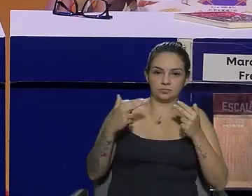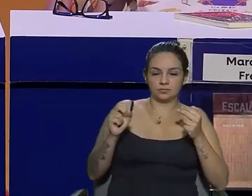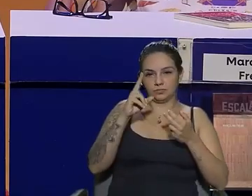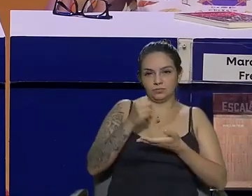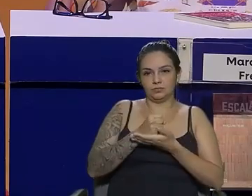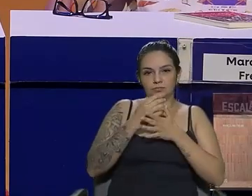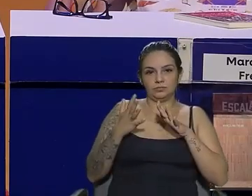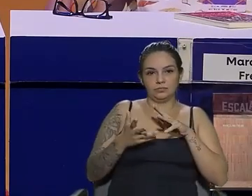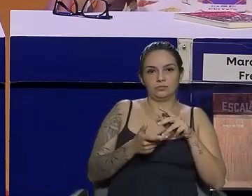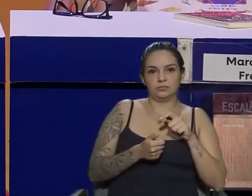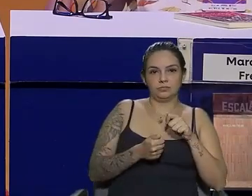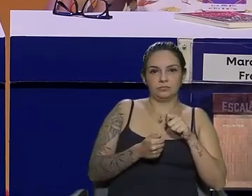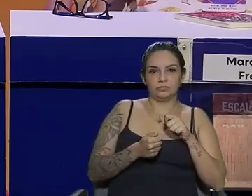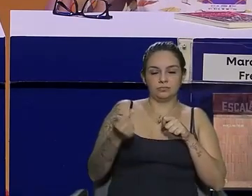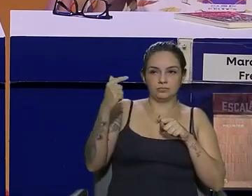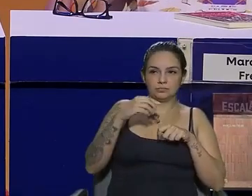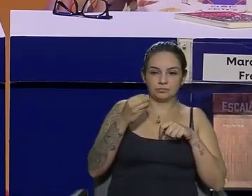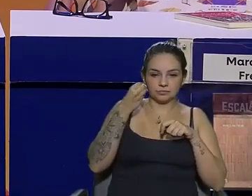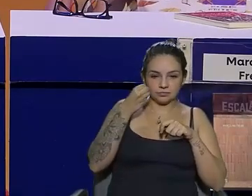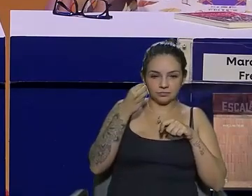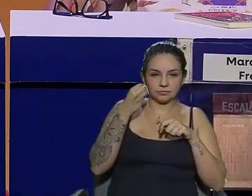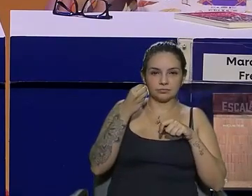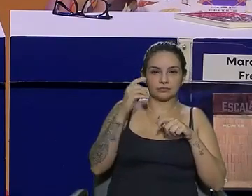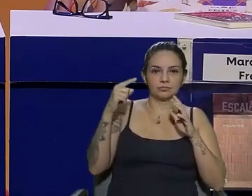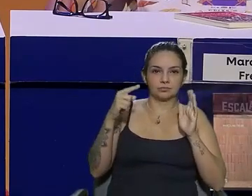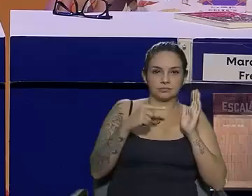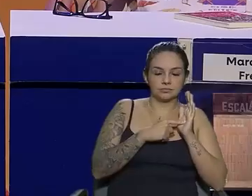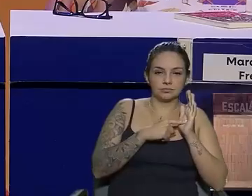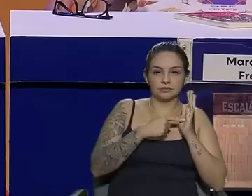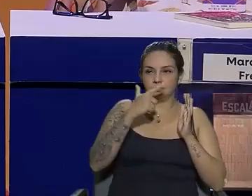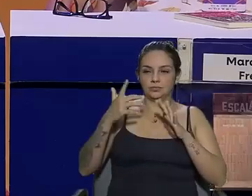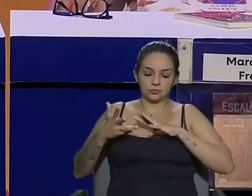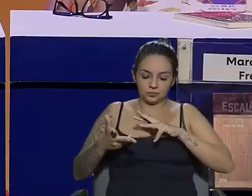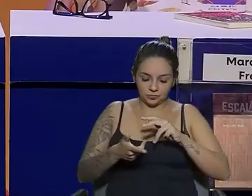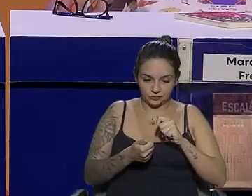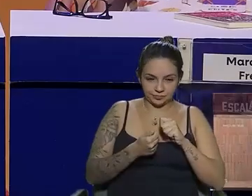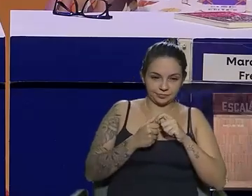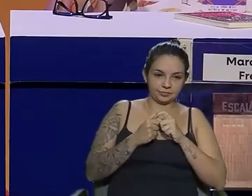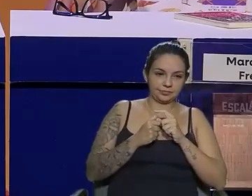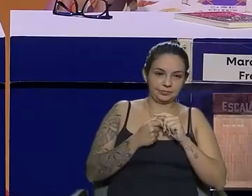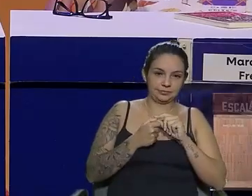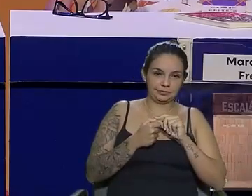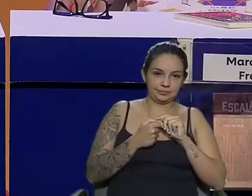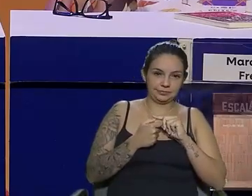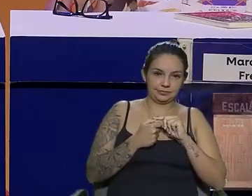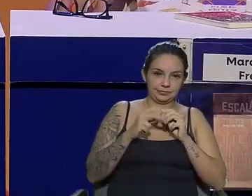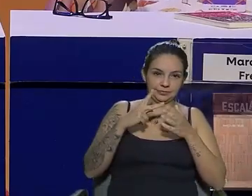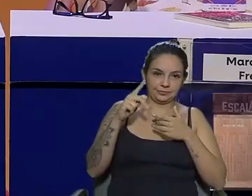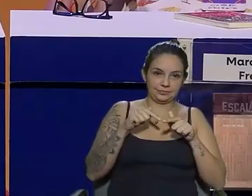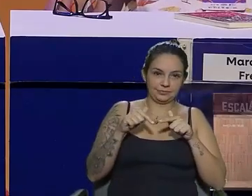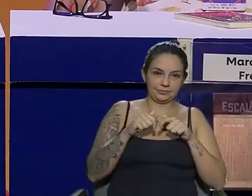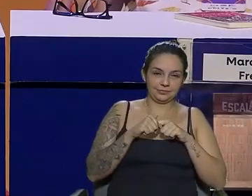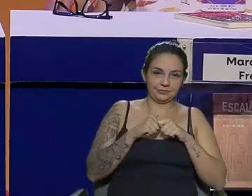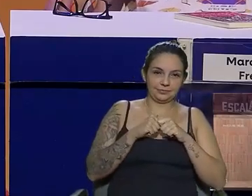muito lisos e longos de tom castanho escuro. Ela traja regata de tom preto e um colar de tom laranja. Usa óculos redondos de